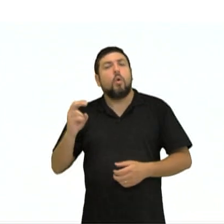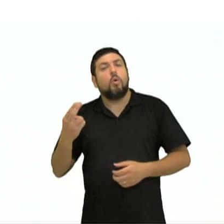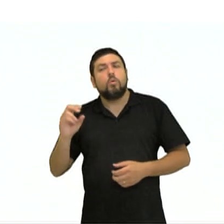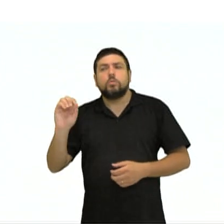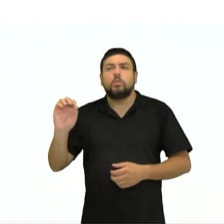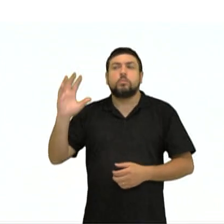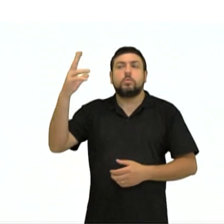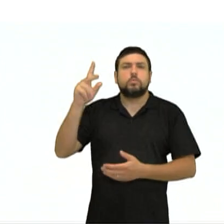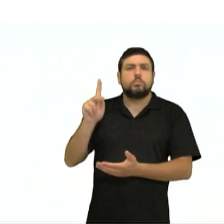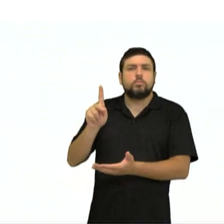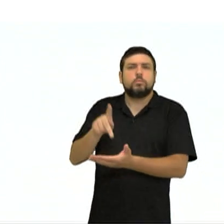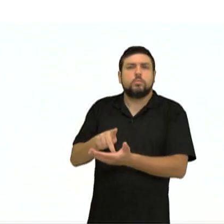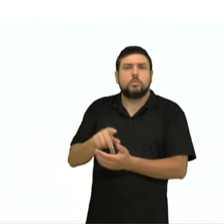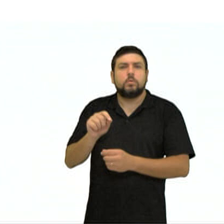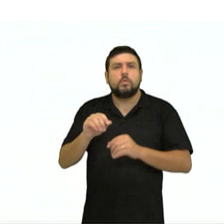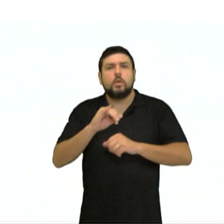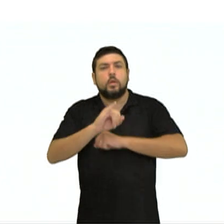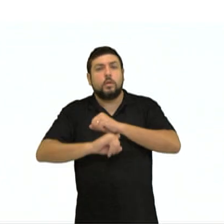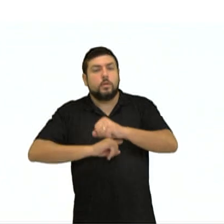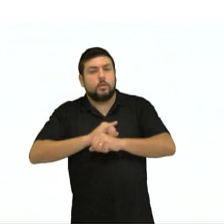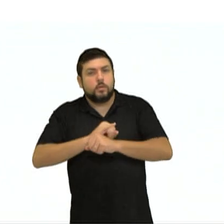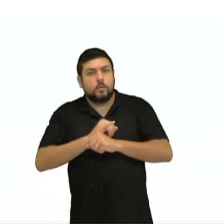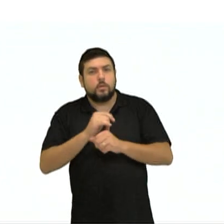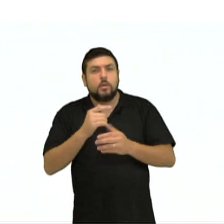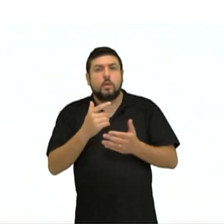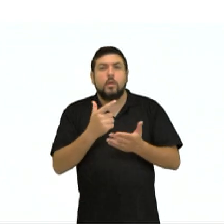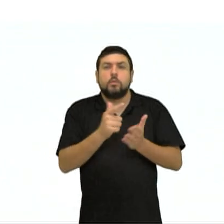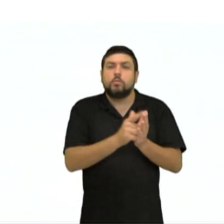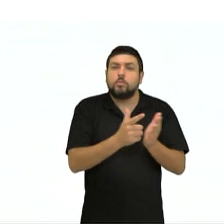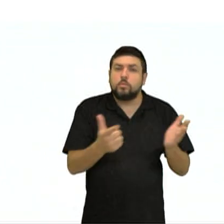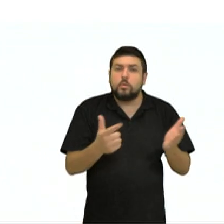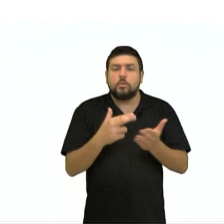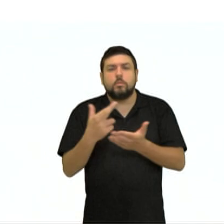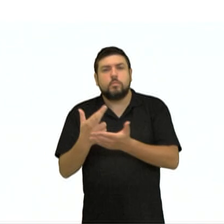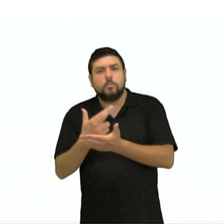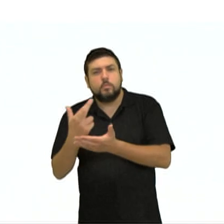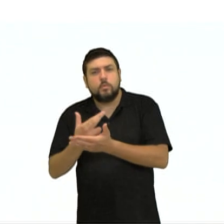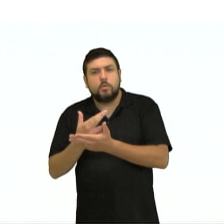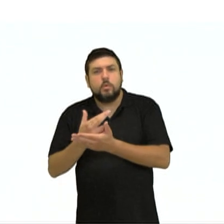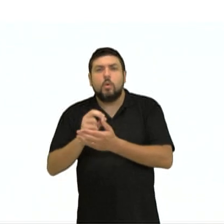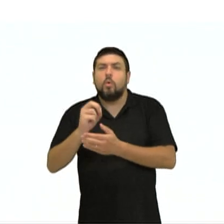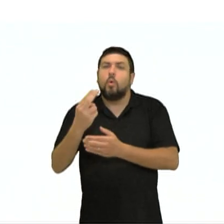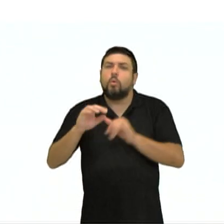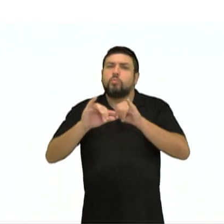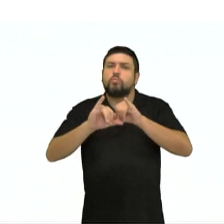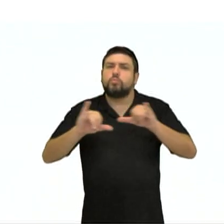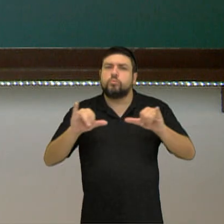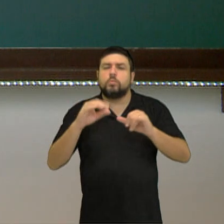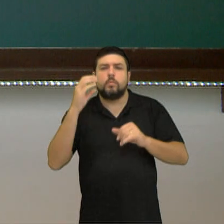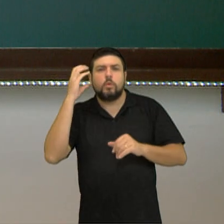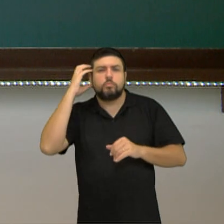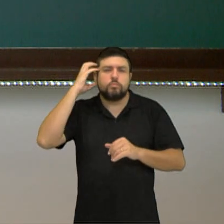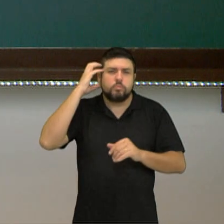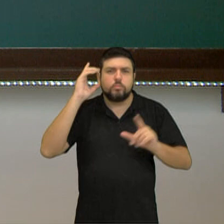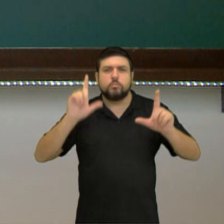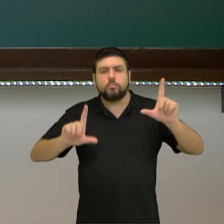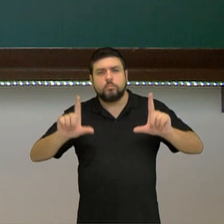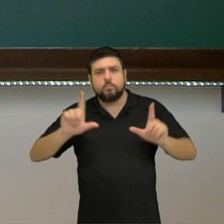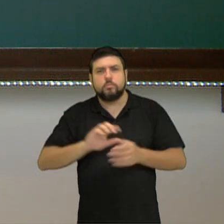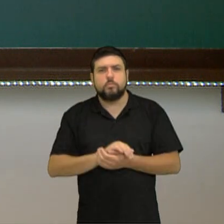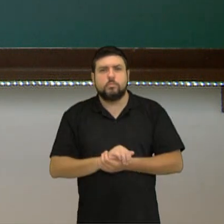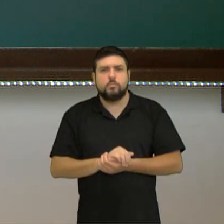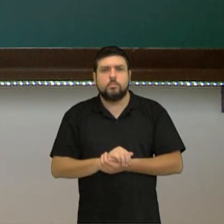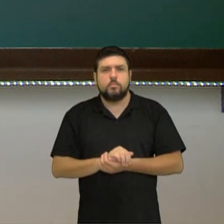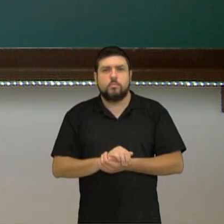na internet, jornais, revistas ou divulgado em rádio e na TV. Essa notícia geralmente se baseia